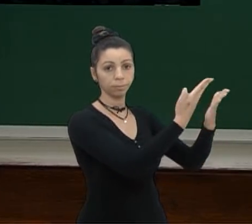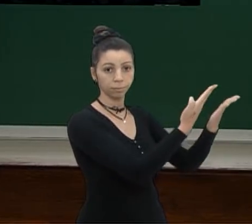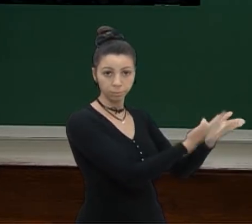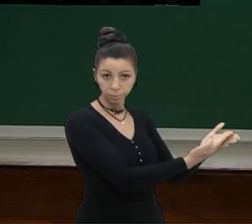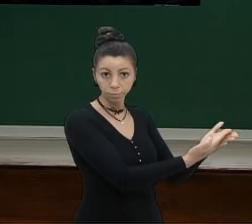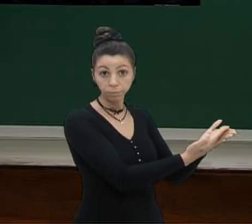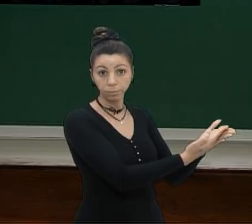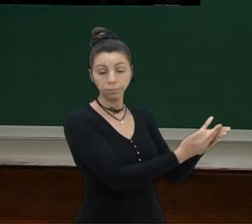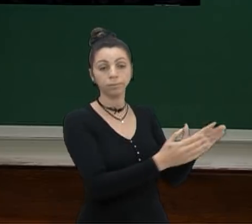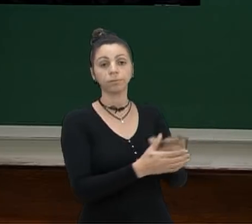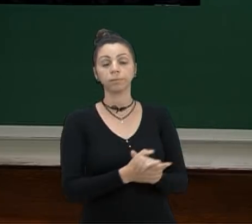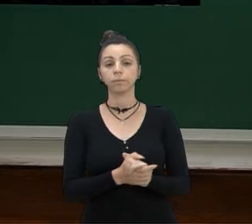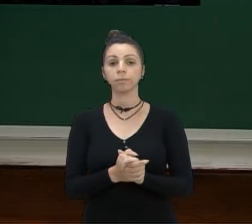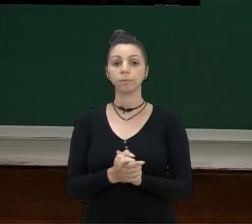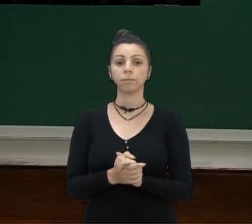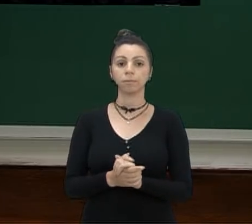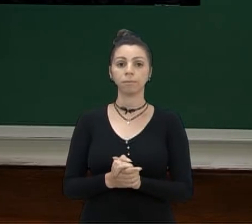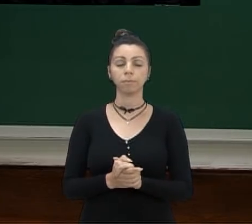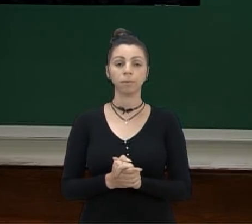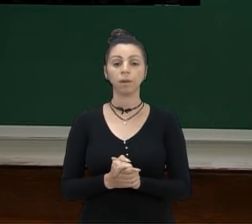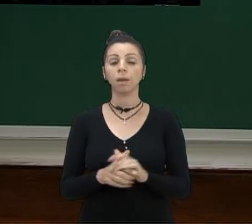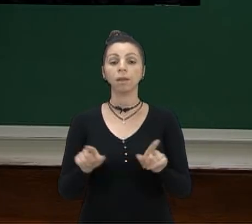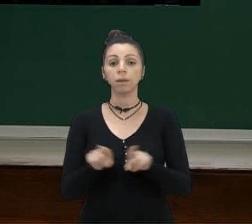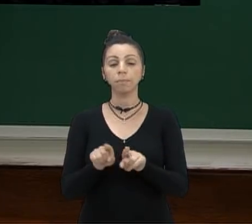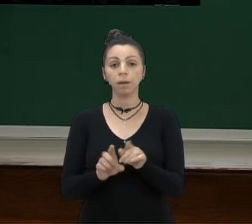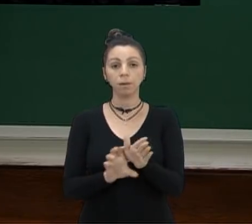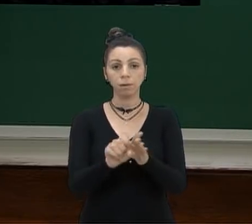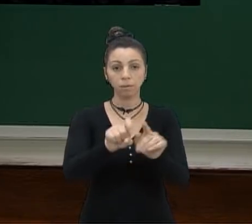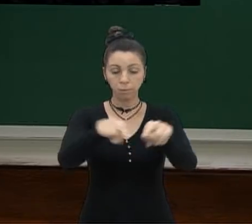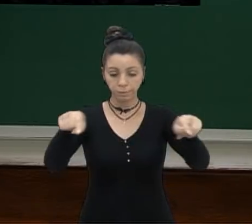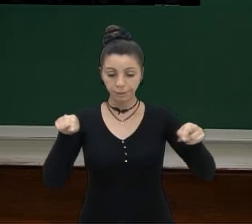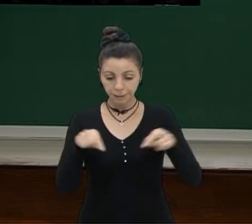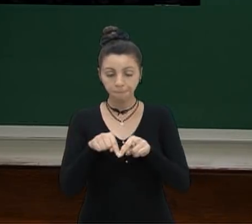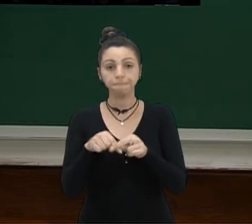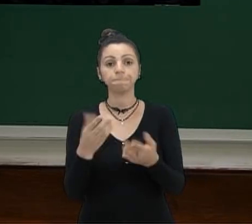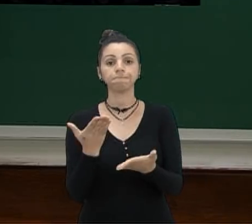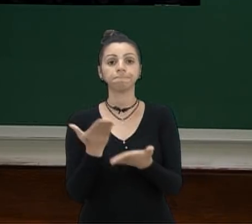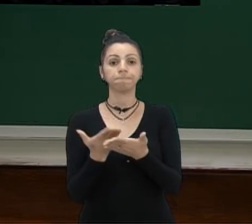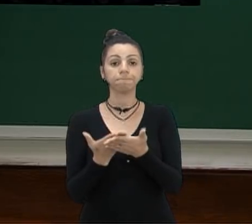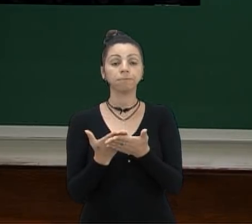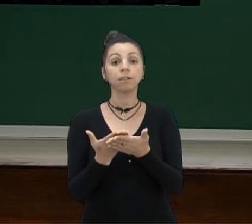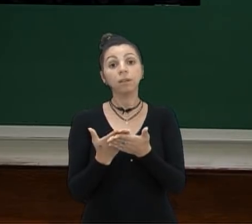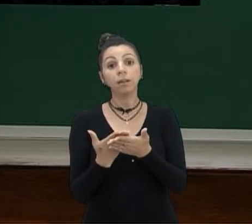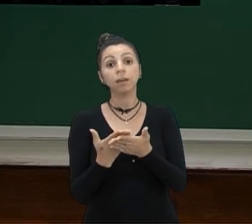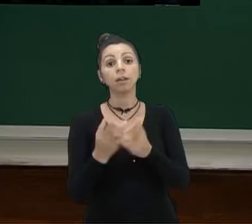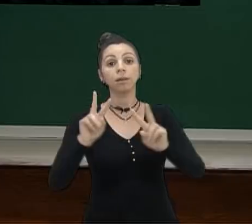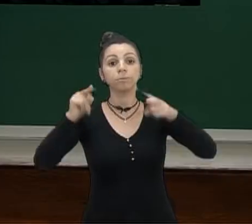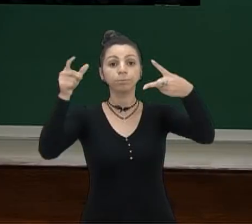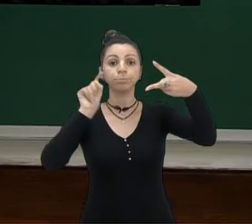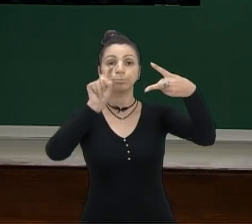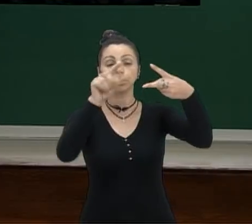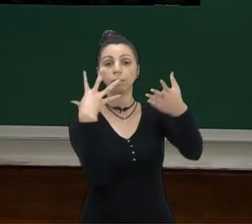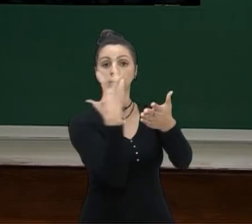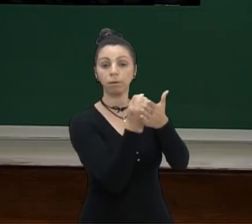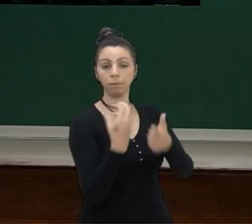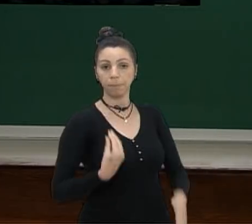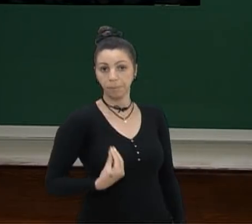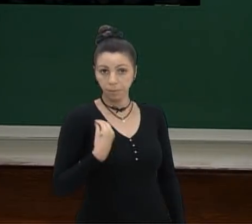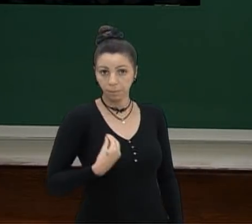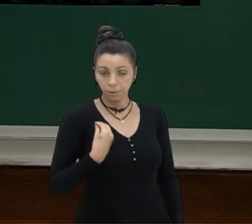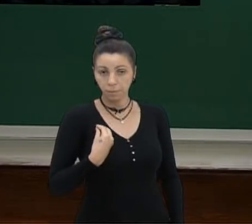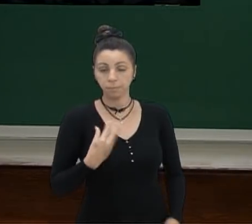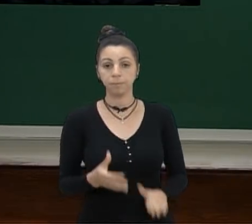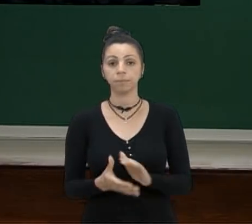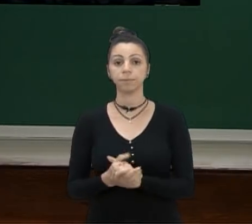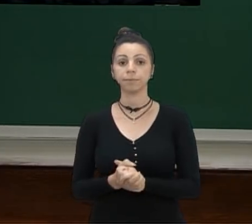devolvê-las para correção. Fora isso, registre no Classroom a sua presença em cada uma das aulas. Vamos começar a nossa aula de hoje? Então eu vou corrigir